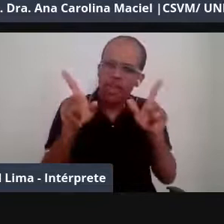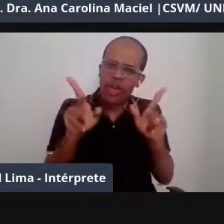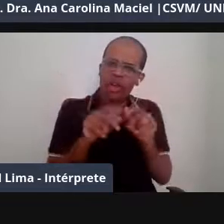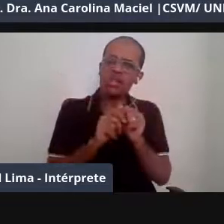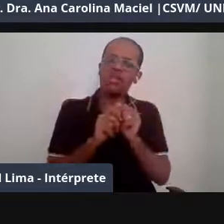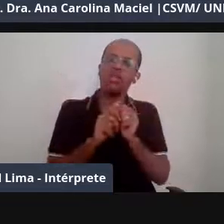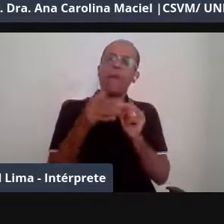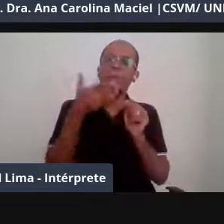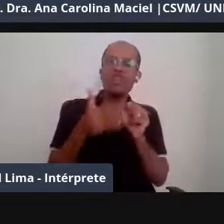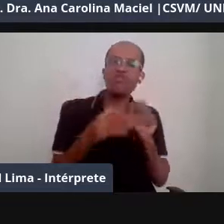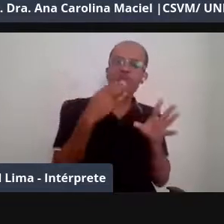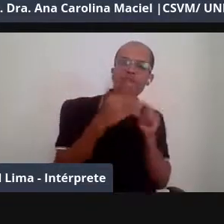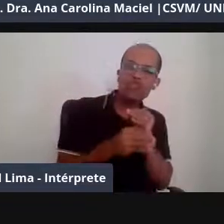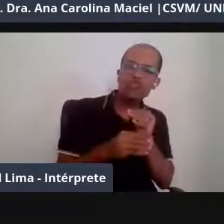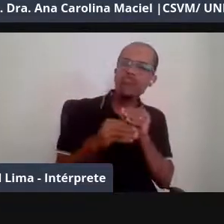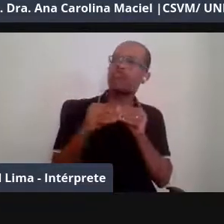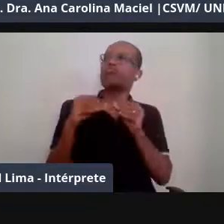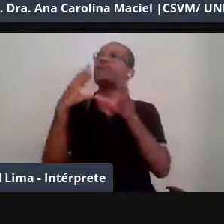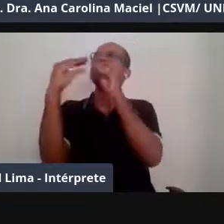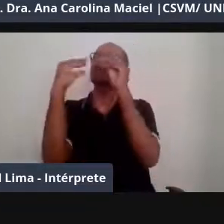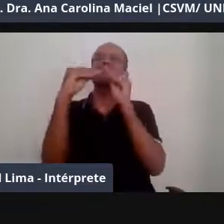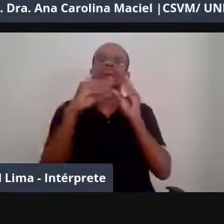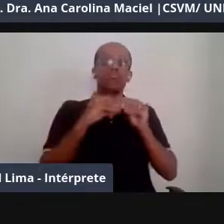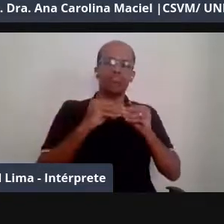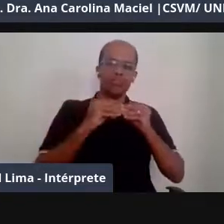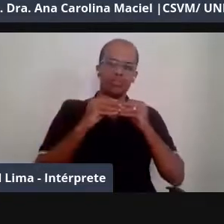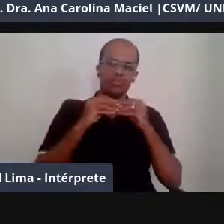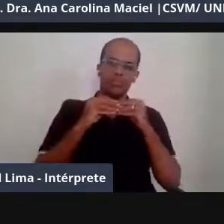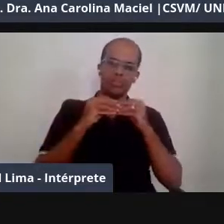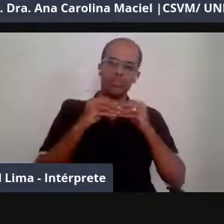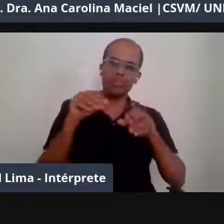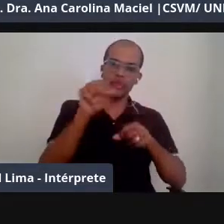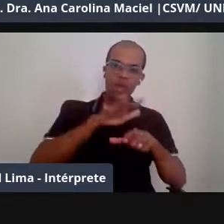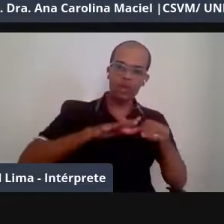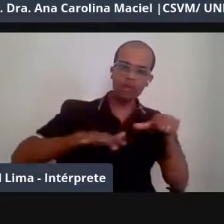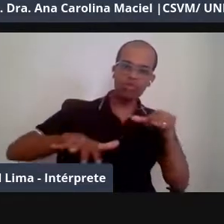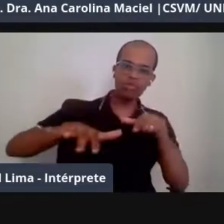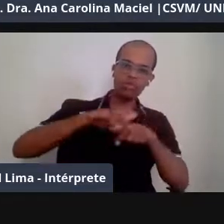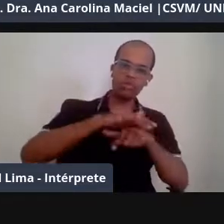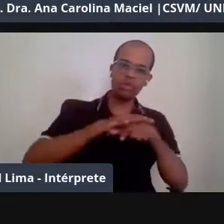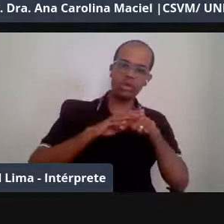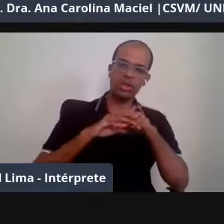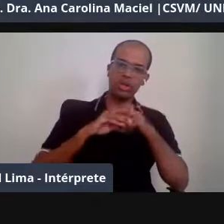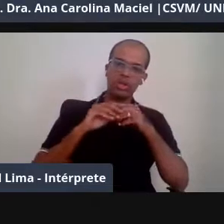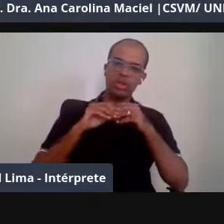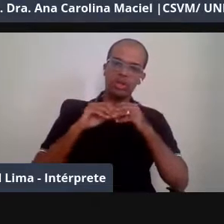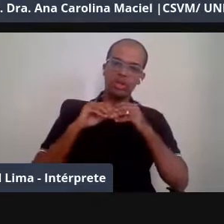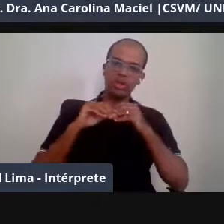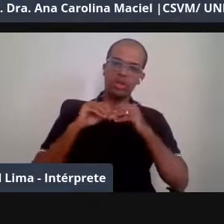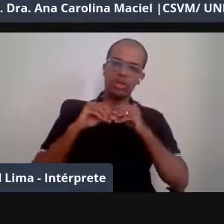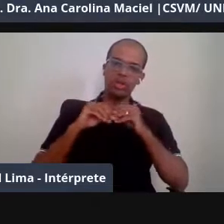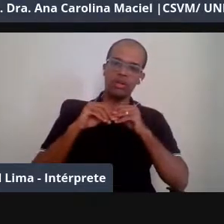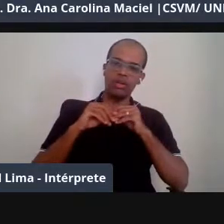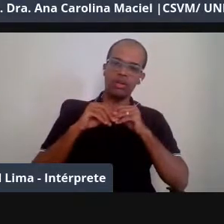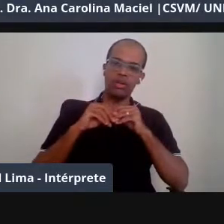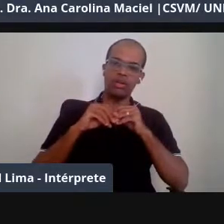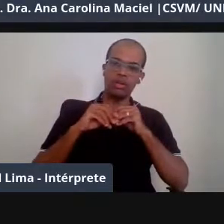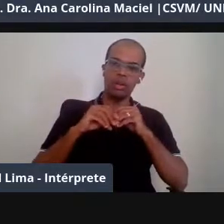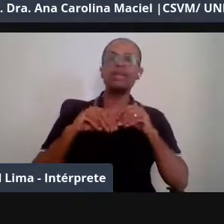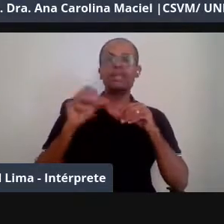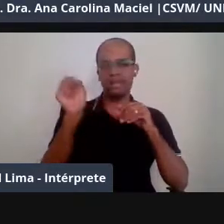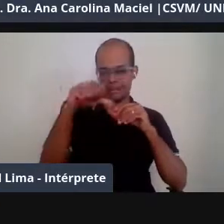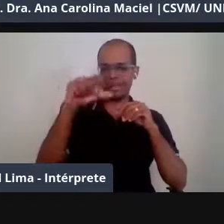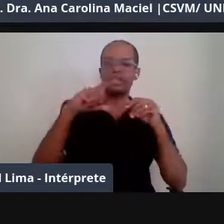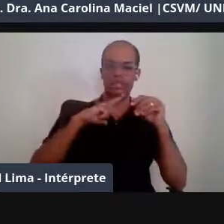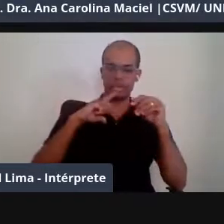de refúgio e outros tipos de migrantes. E, em geral, se quiser responder, me ajuda. E, em geral, sim,